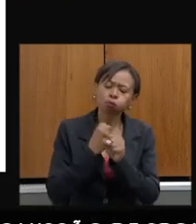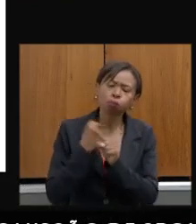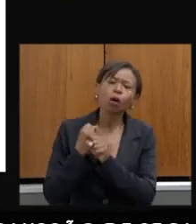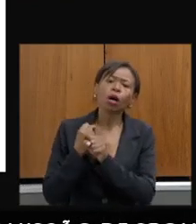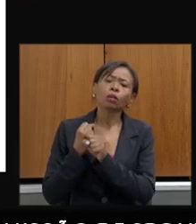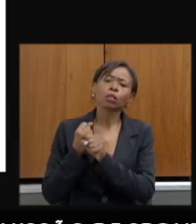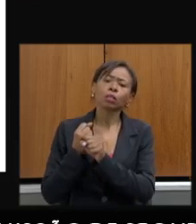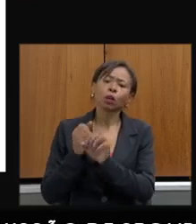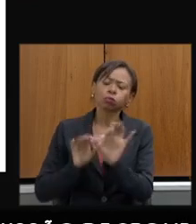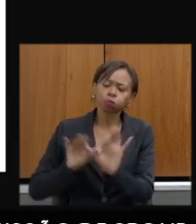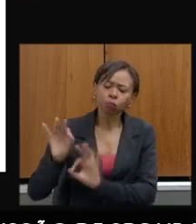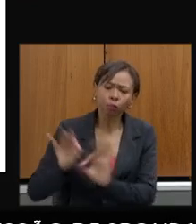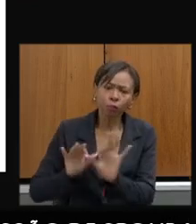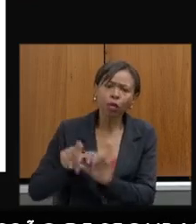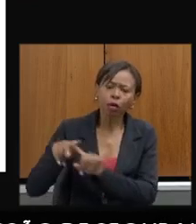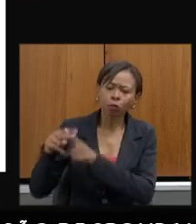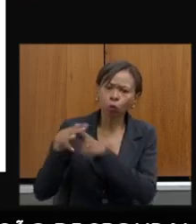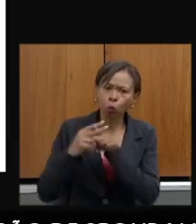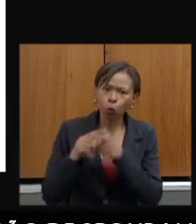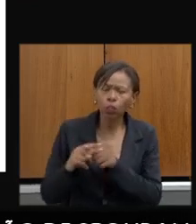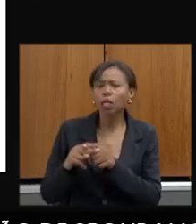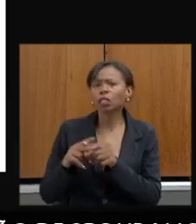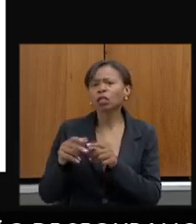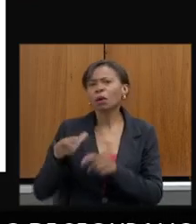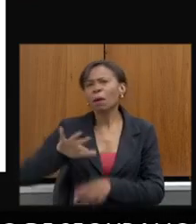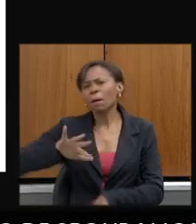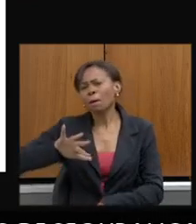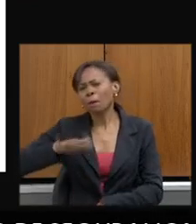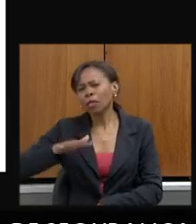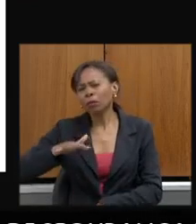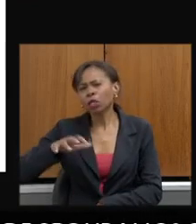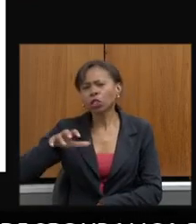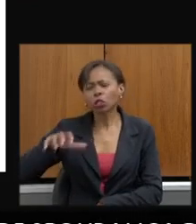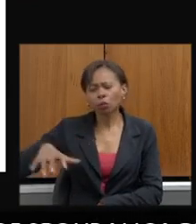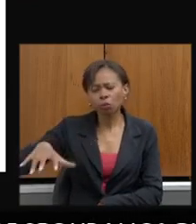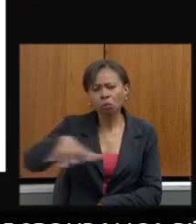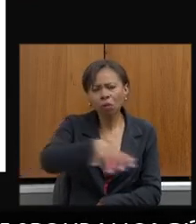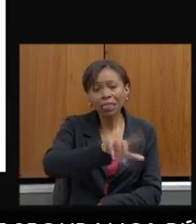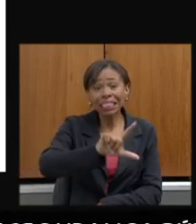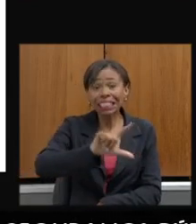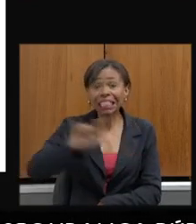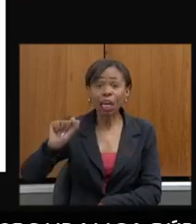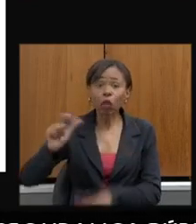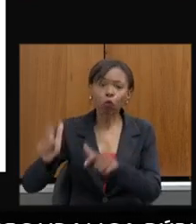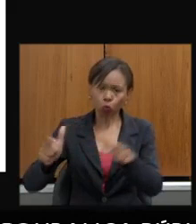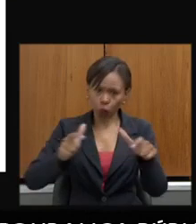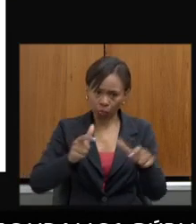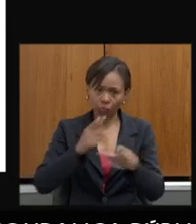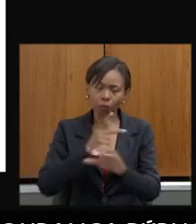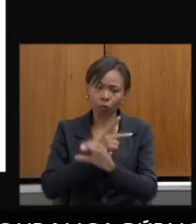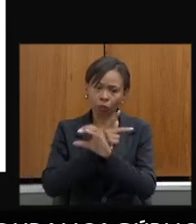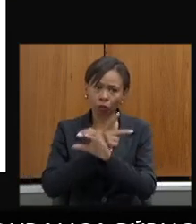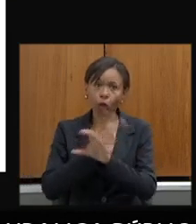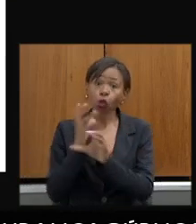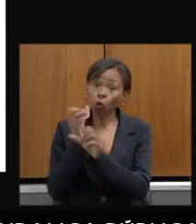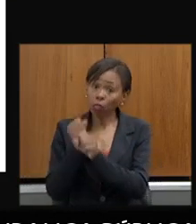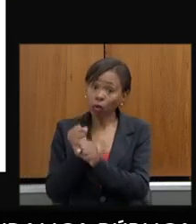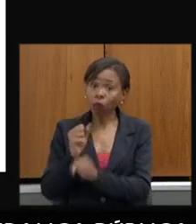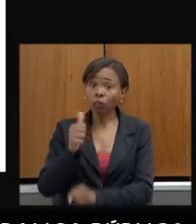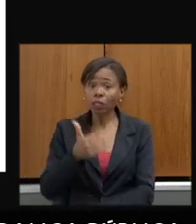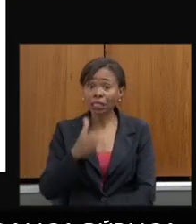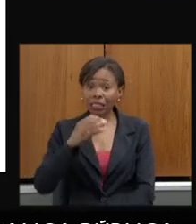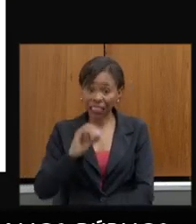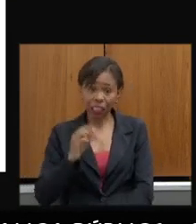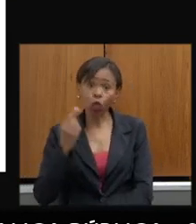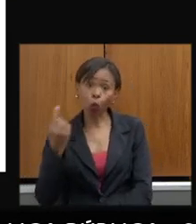manutenção de aproximadamente 100 unidades da Polícia Civil São 101 né tô falando